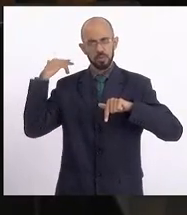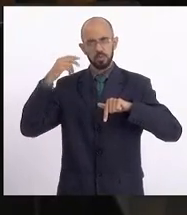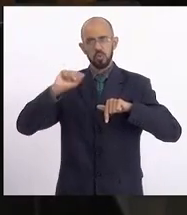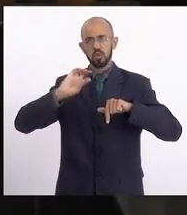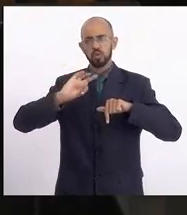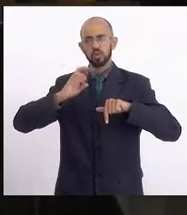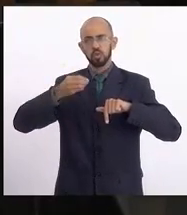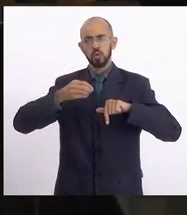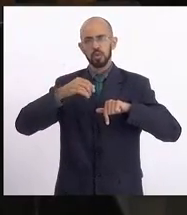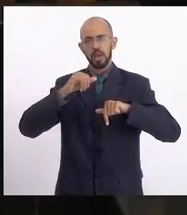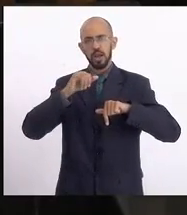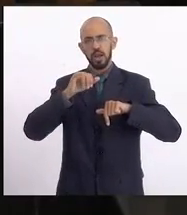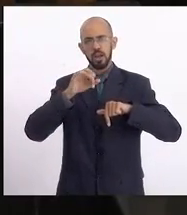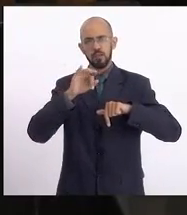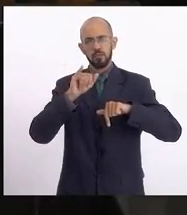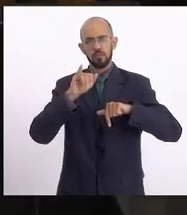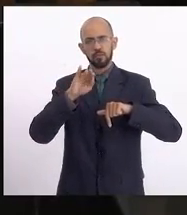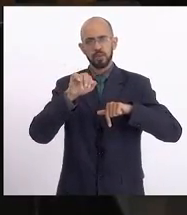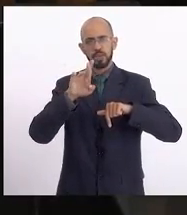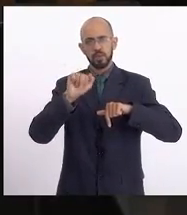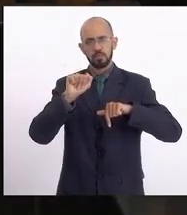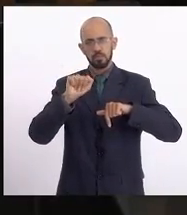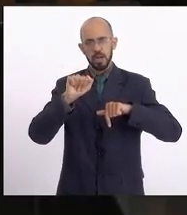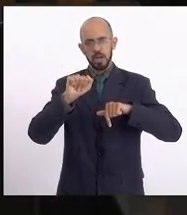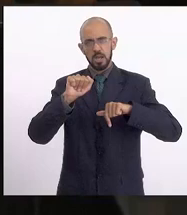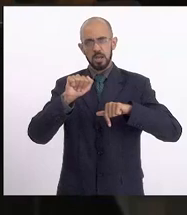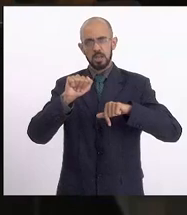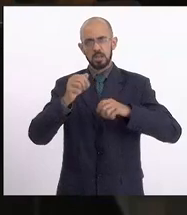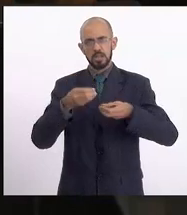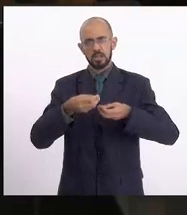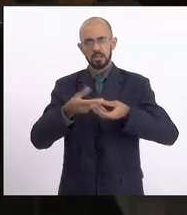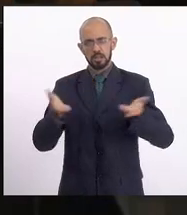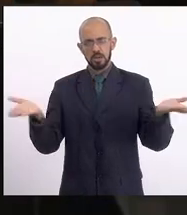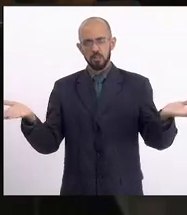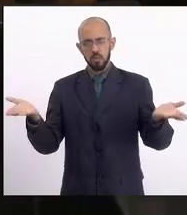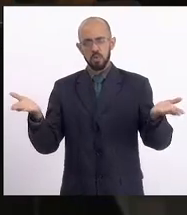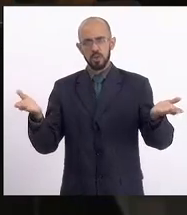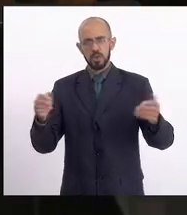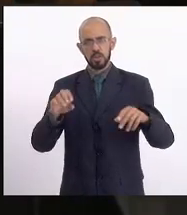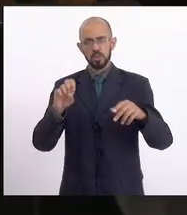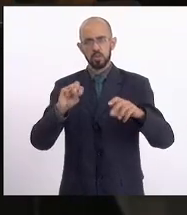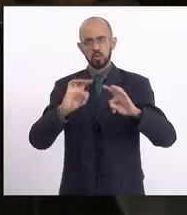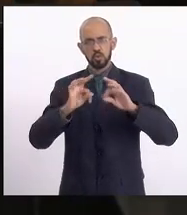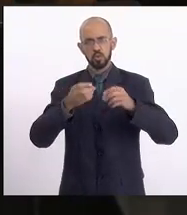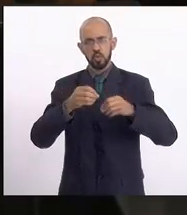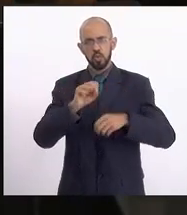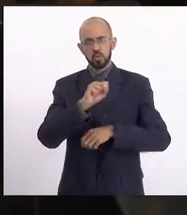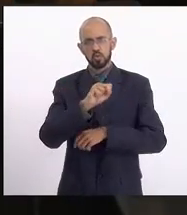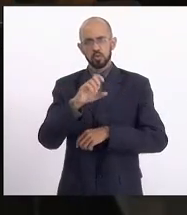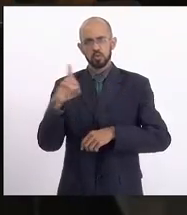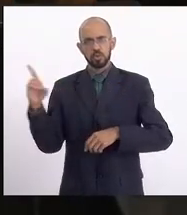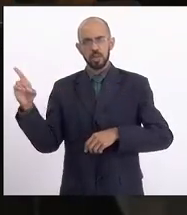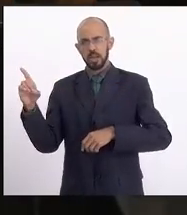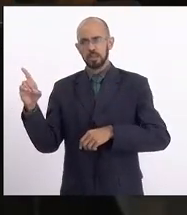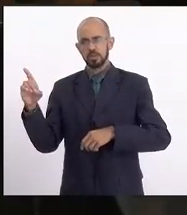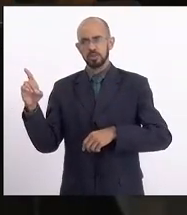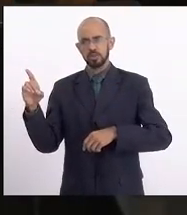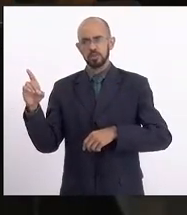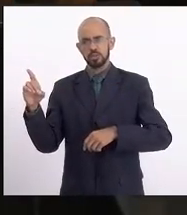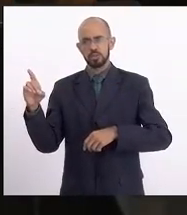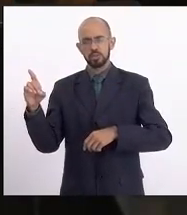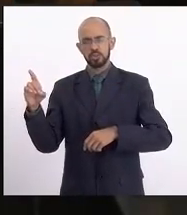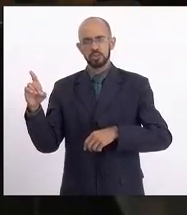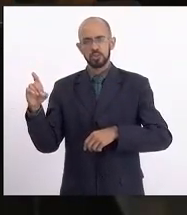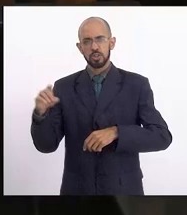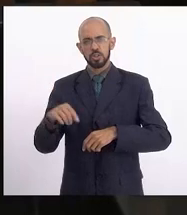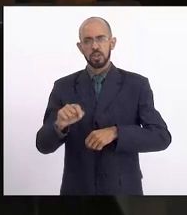ótica que alimenta o Sudeste, que vai até o Centro-Oeste, passa na entrada da cidade, e a nossa cidade já